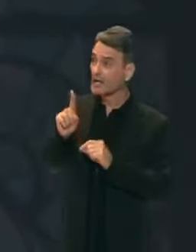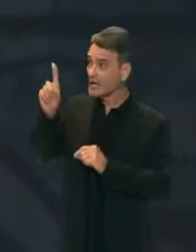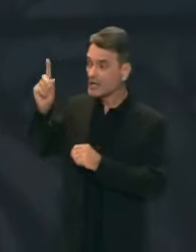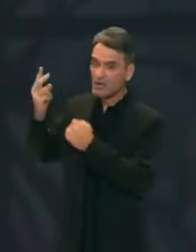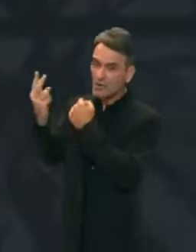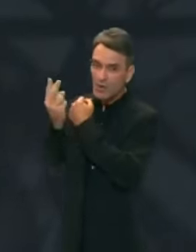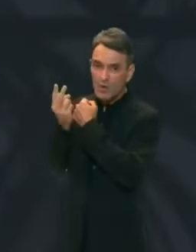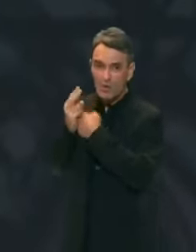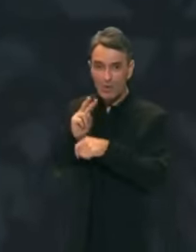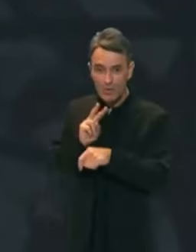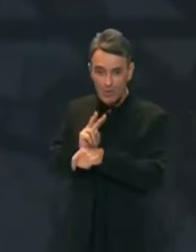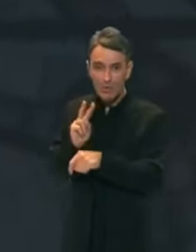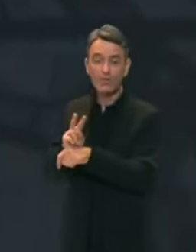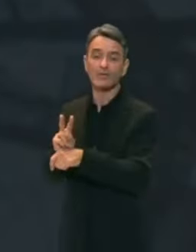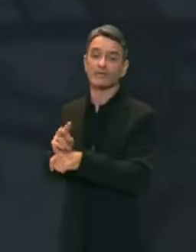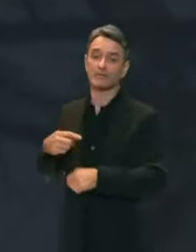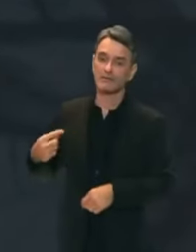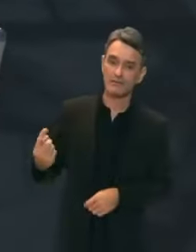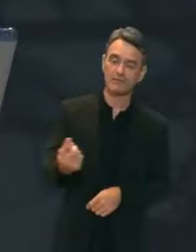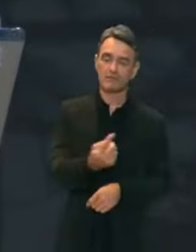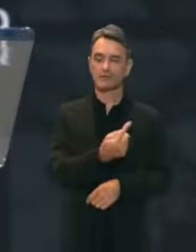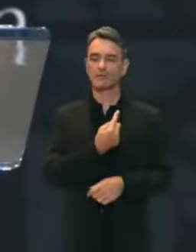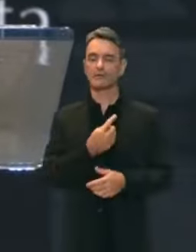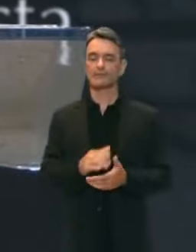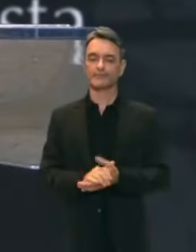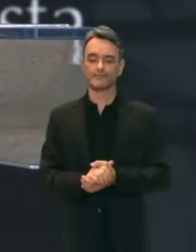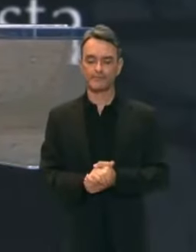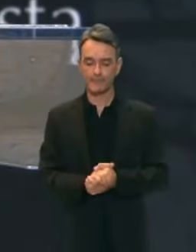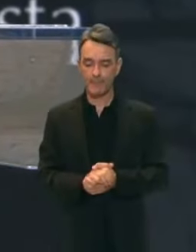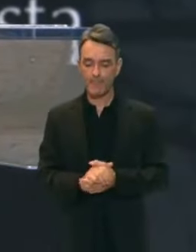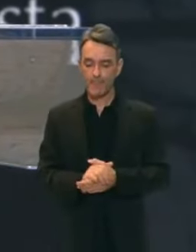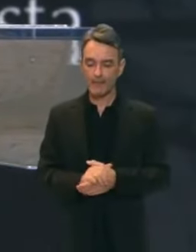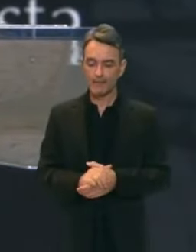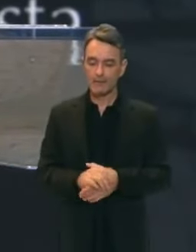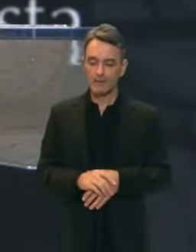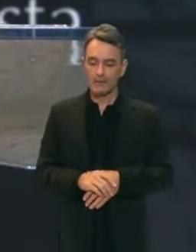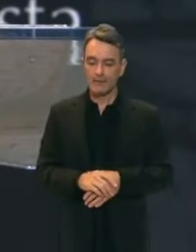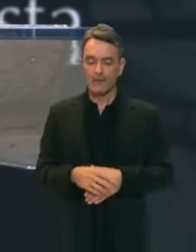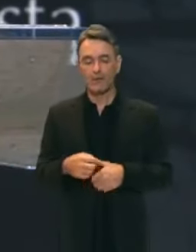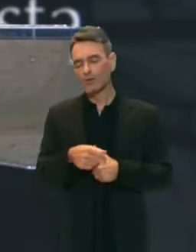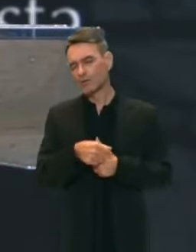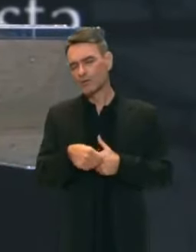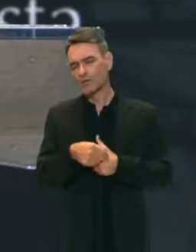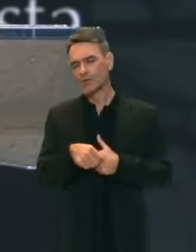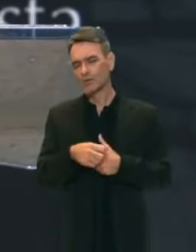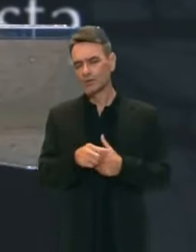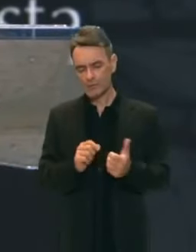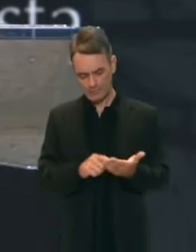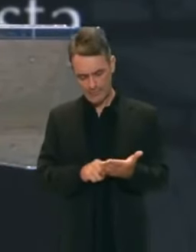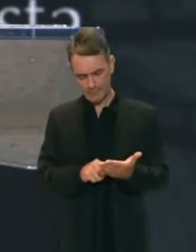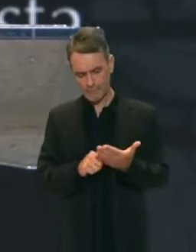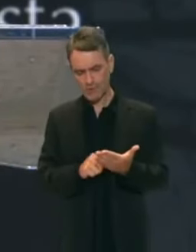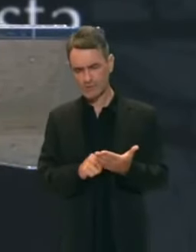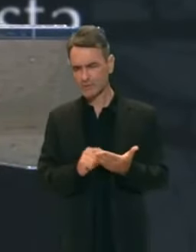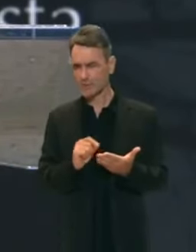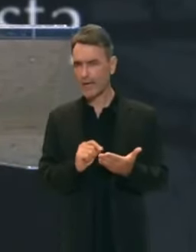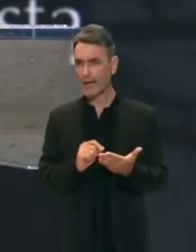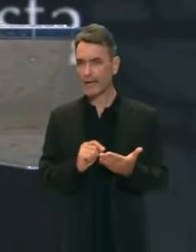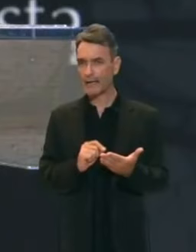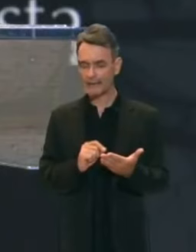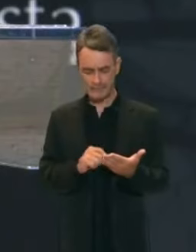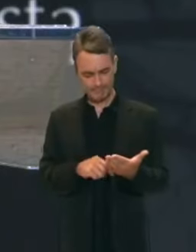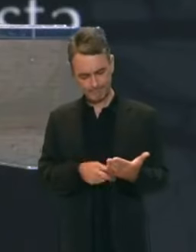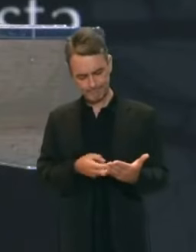E quando nós percebemos esse destaque feito pelo autor, nós precisamos abrir os